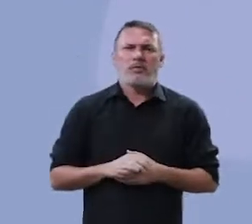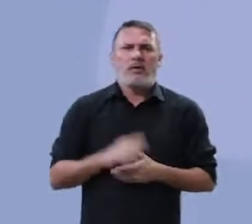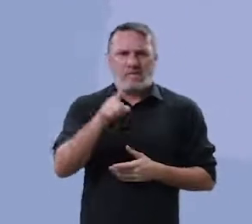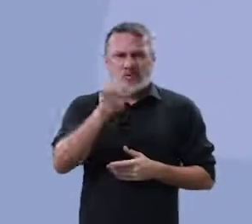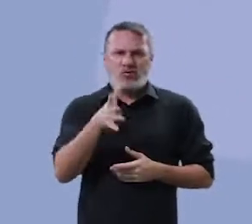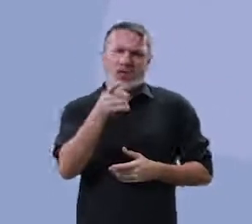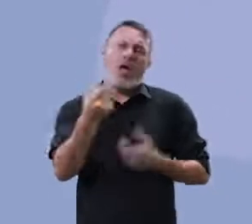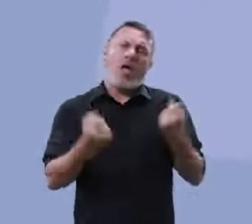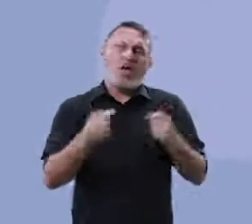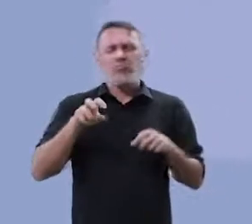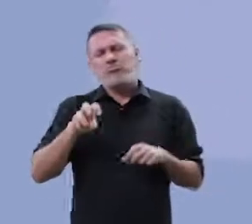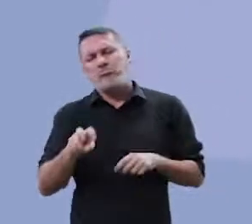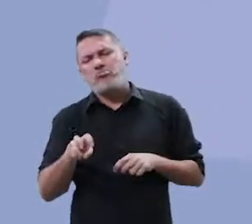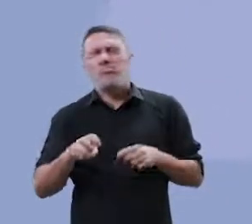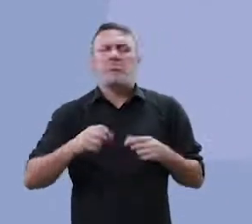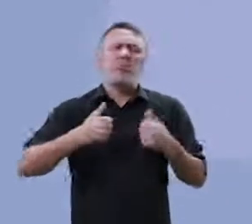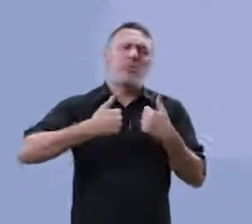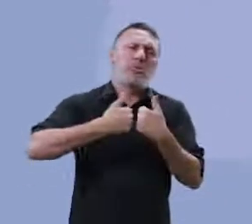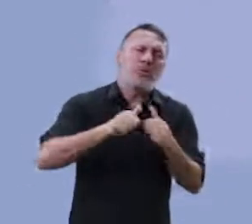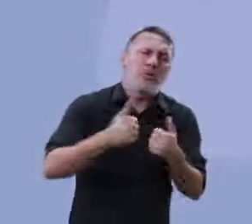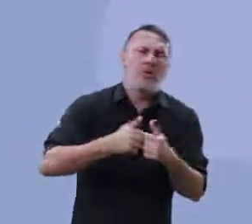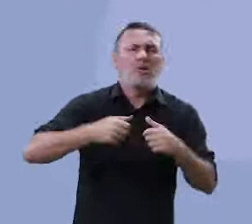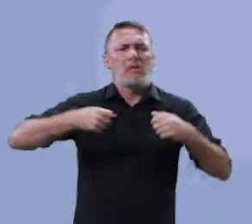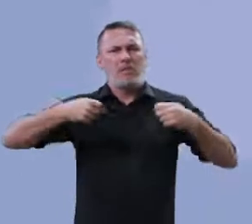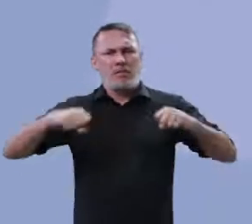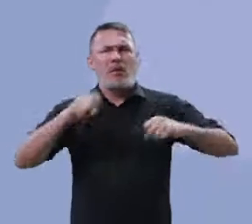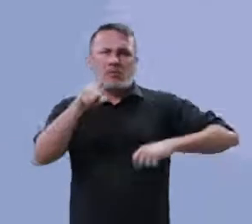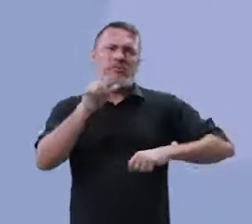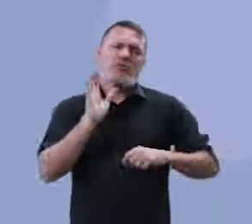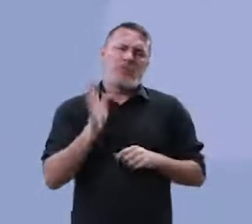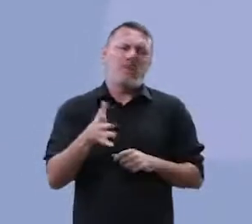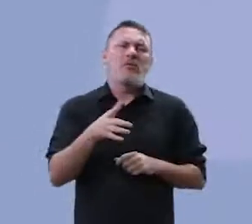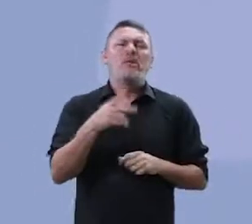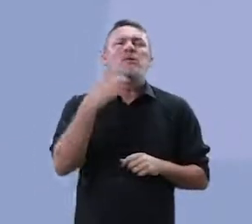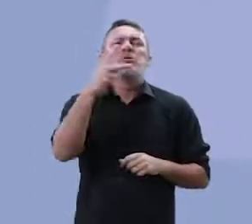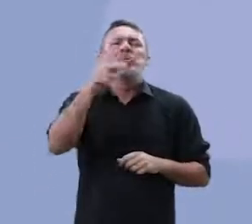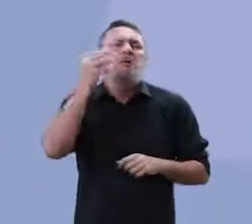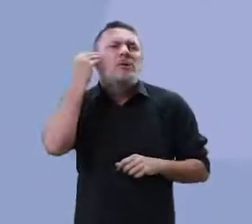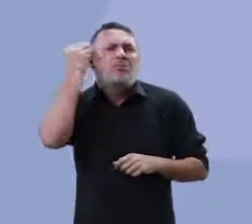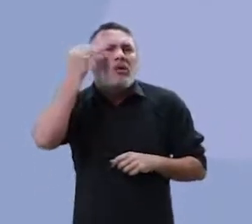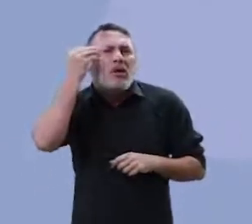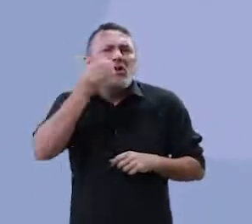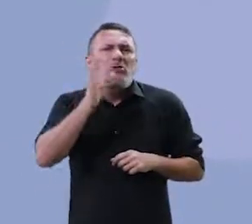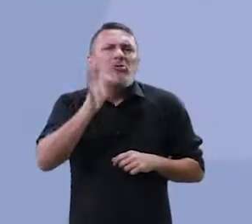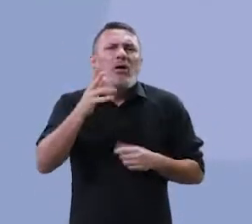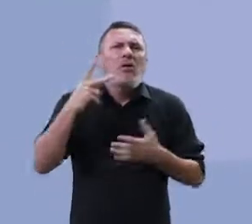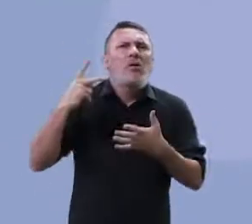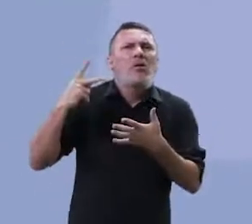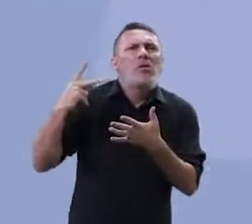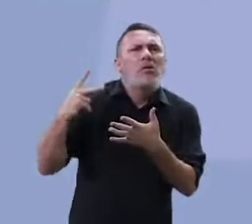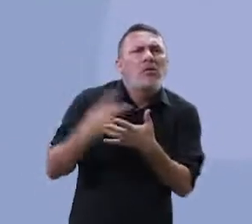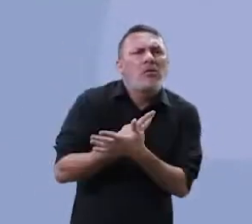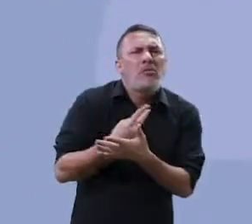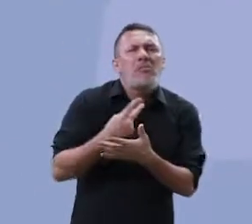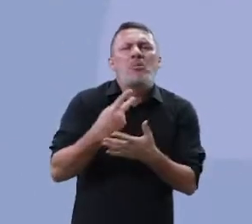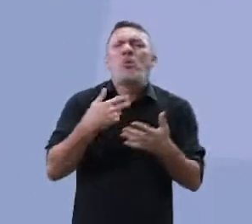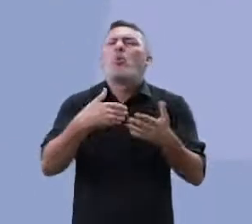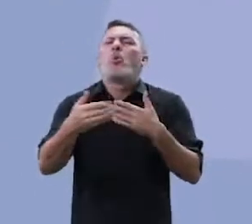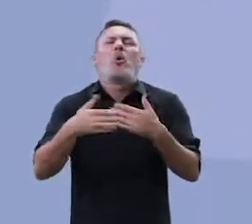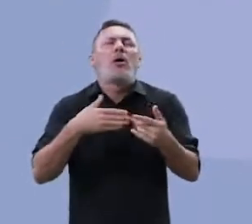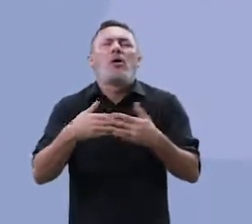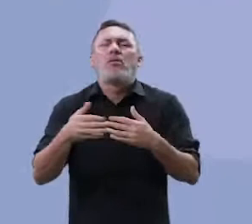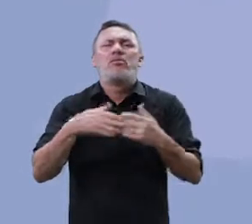que você já andou de carro, ônibus, moto? Você já vivenciou em algum momento